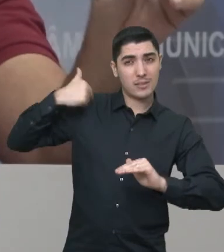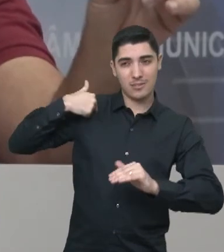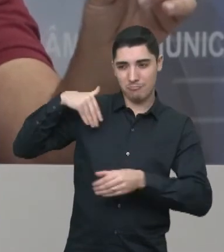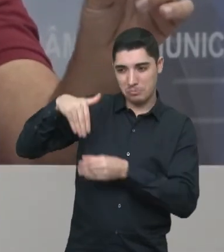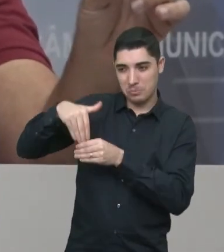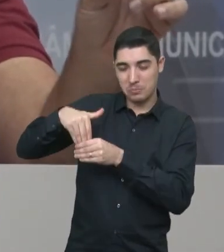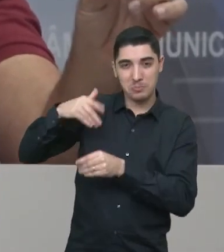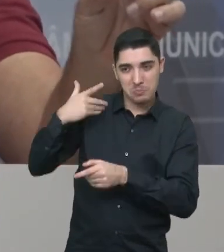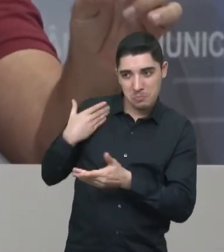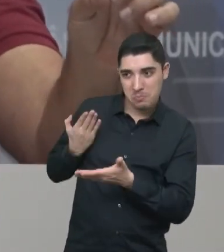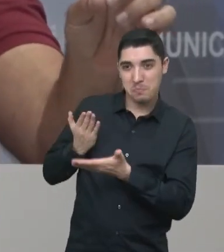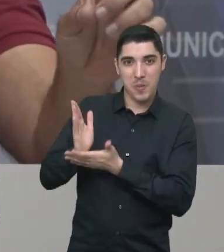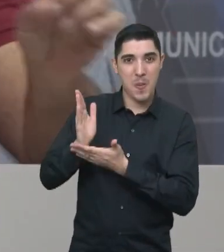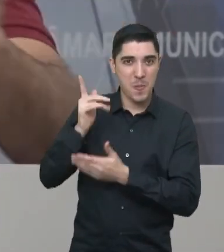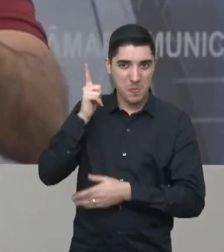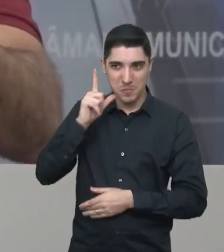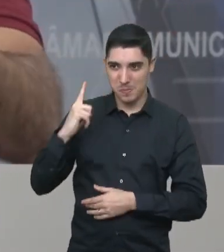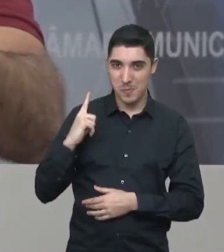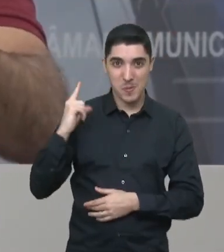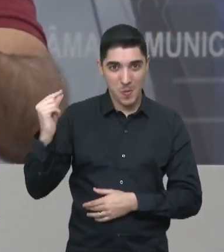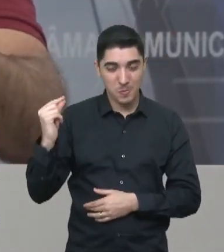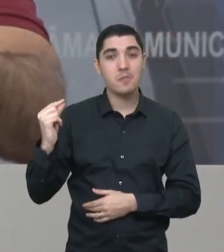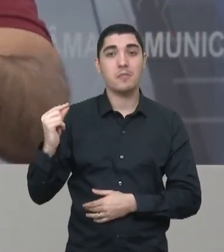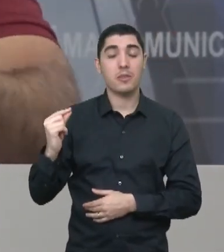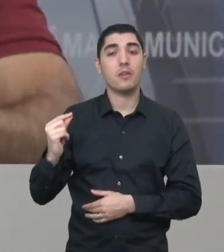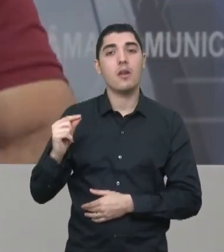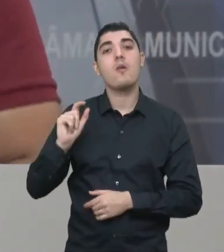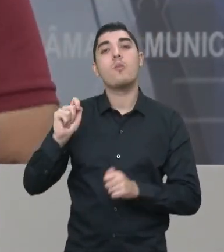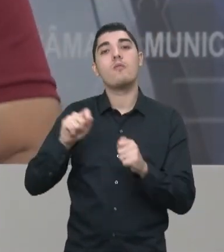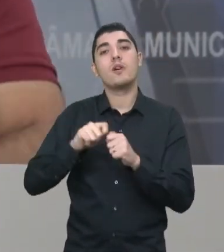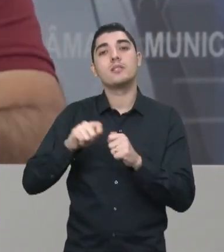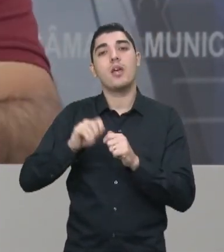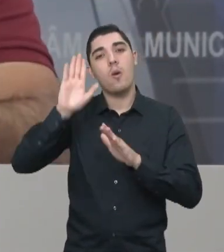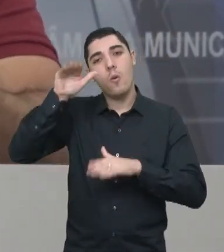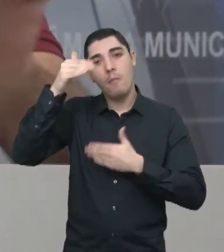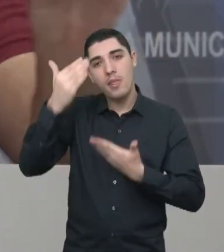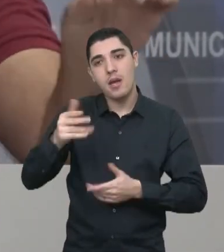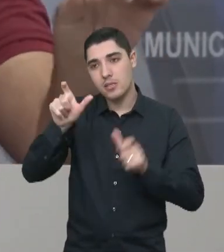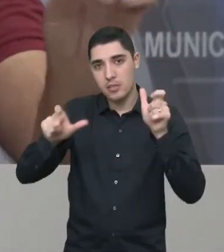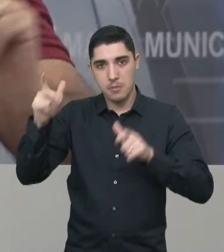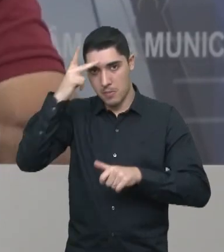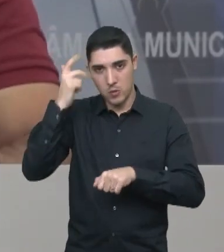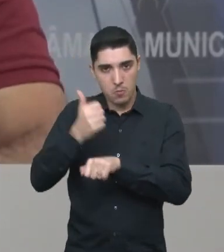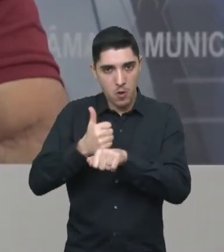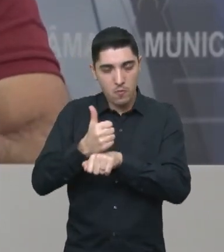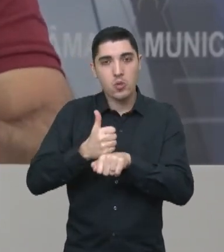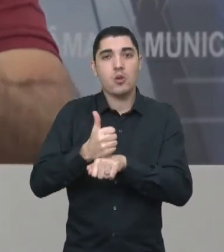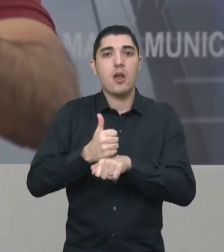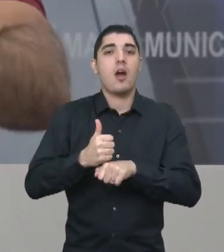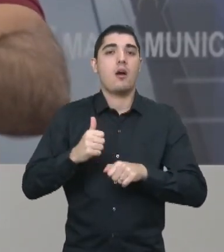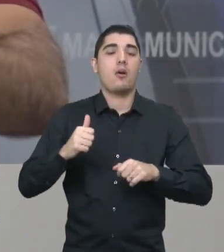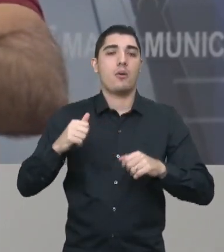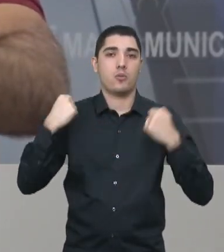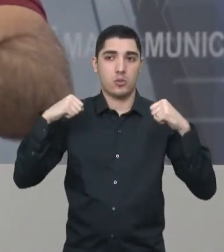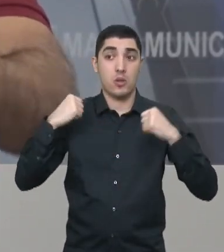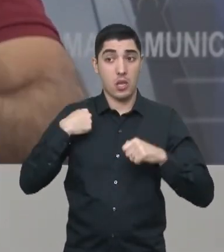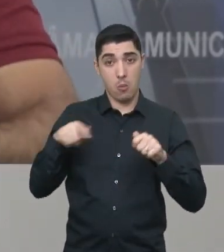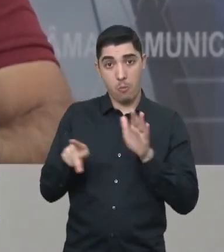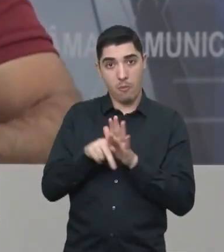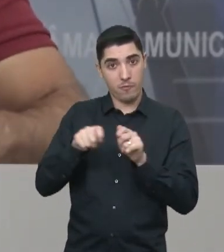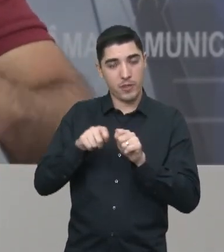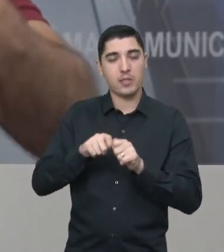antes de ser eleito, já tinha feito homenagem ao profissional de educação física. Fiz um SESI em 2010. Depois, quando eu fui